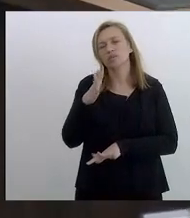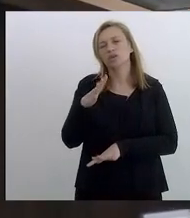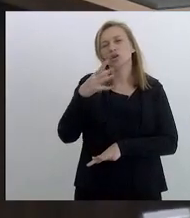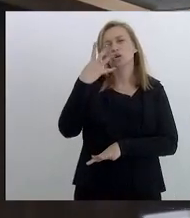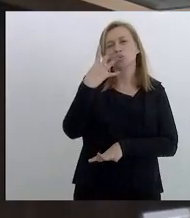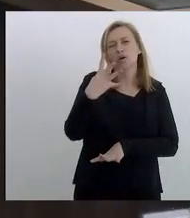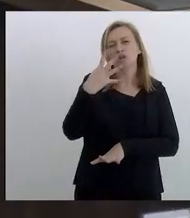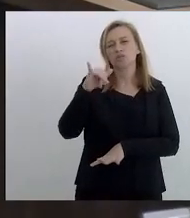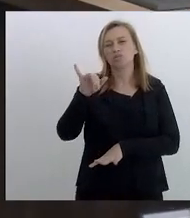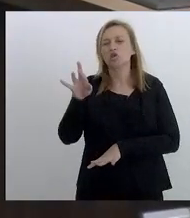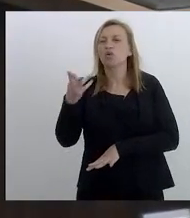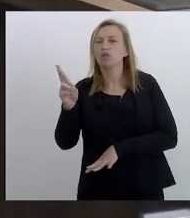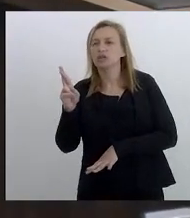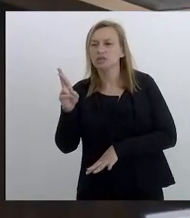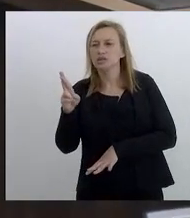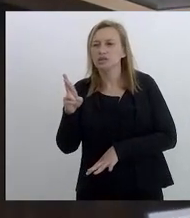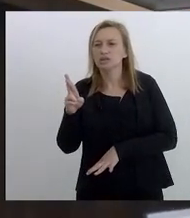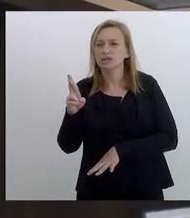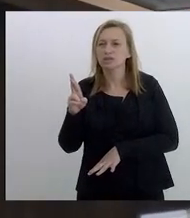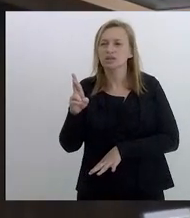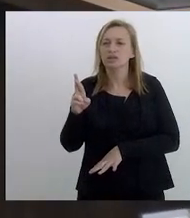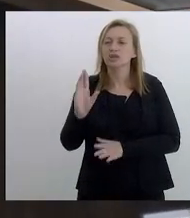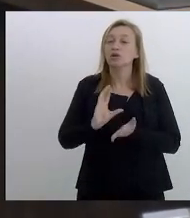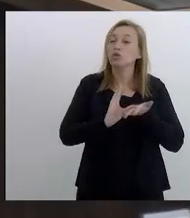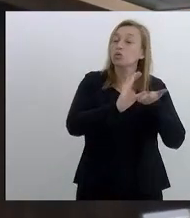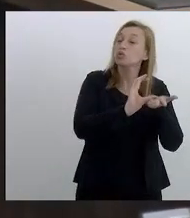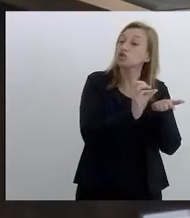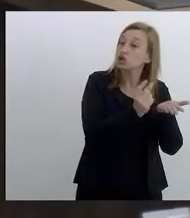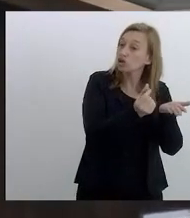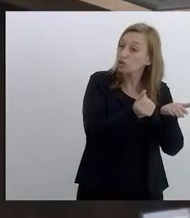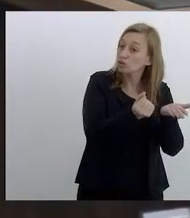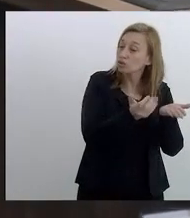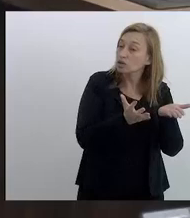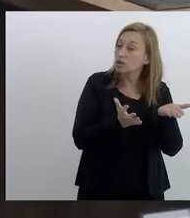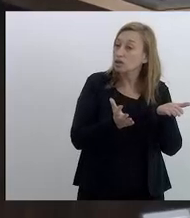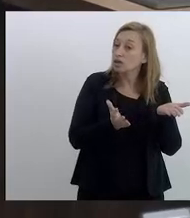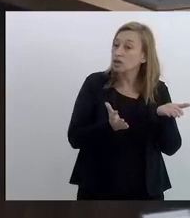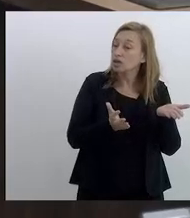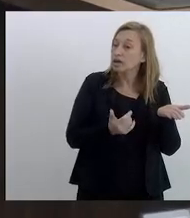4 bilhões, que foram os recursos